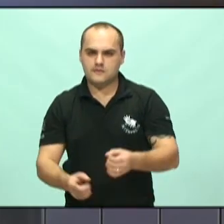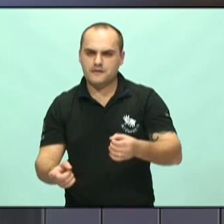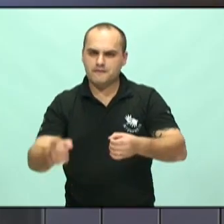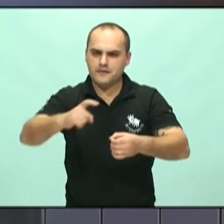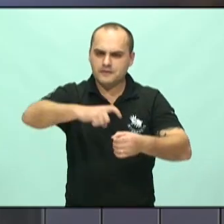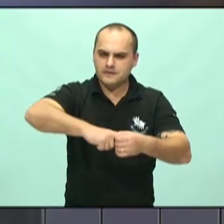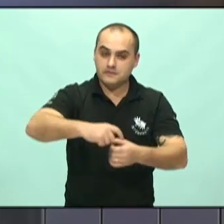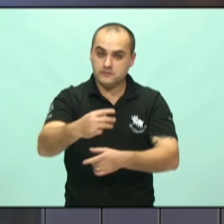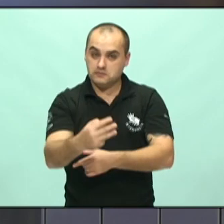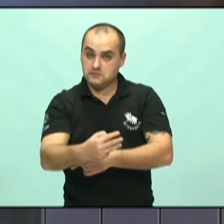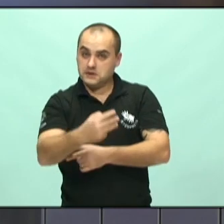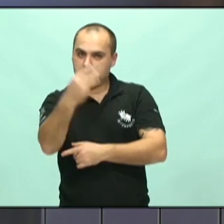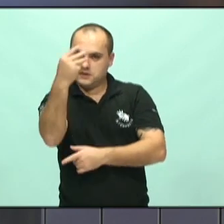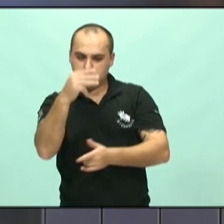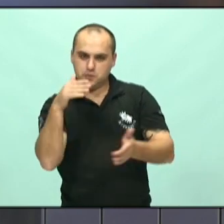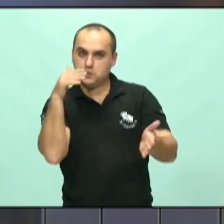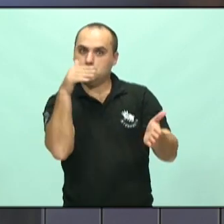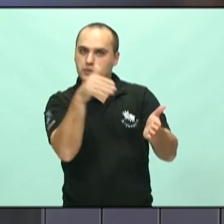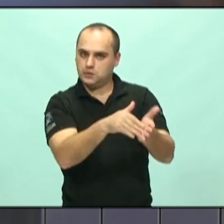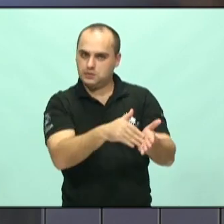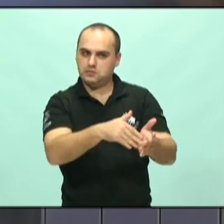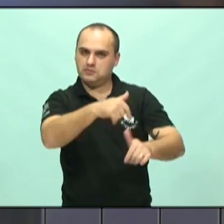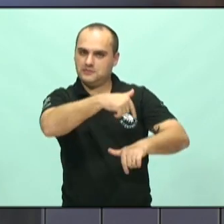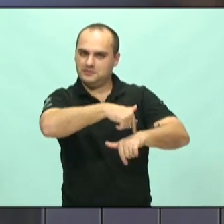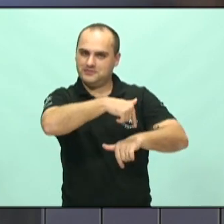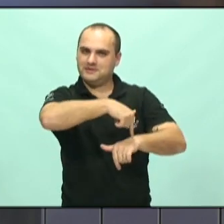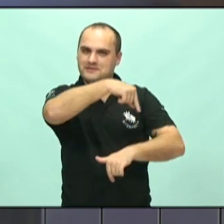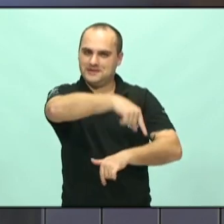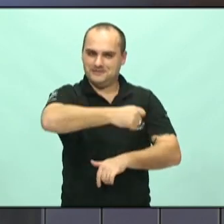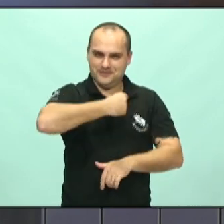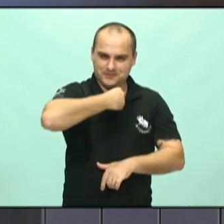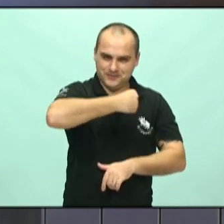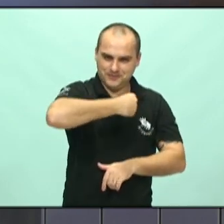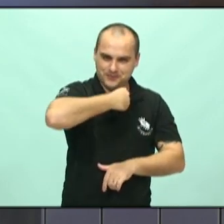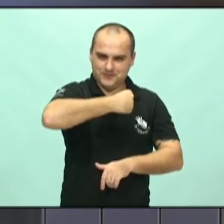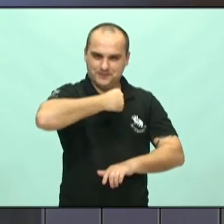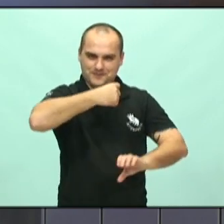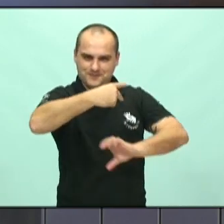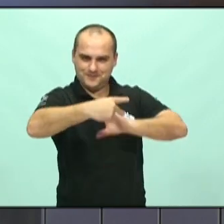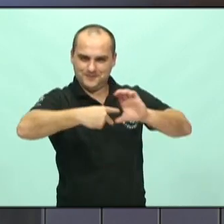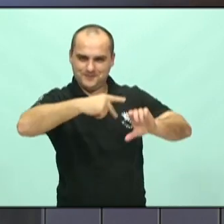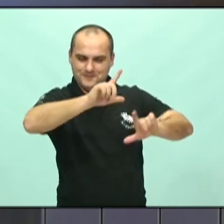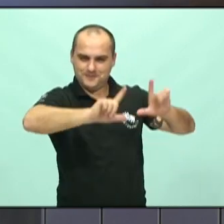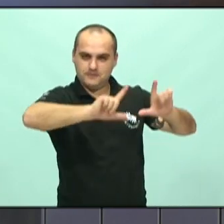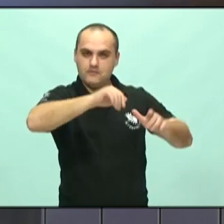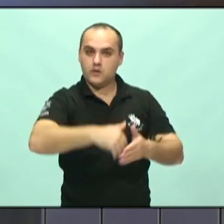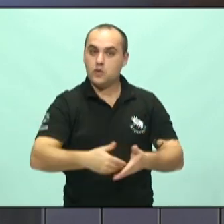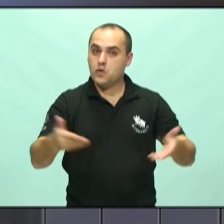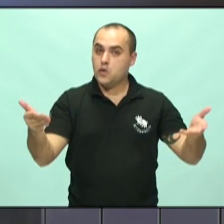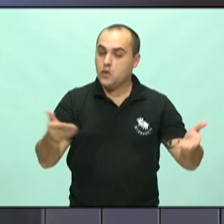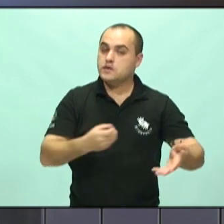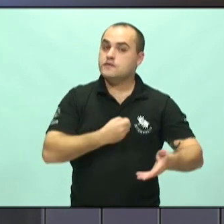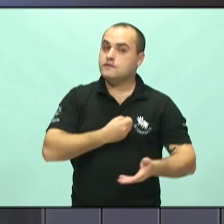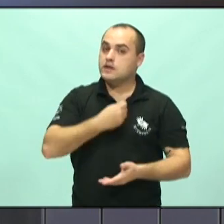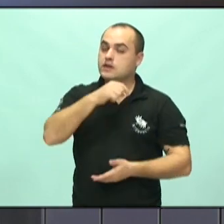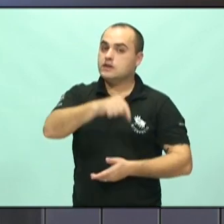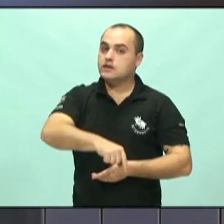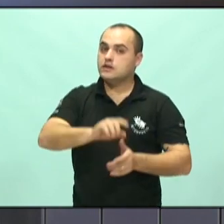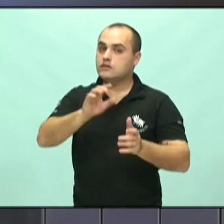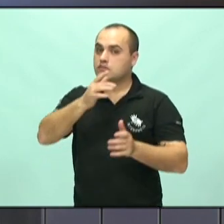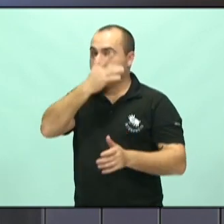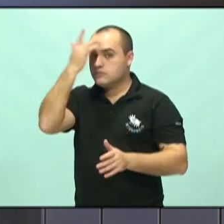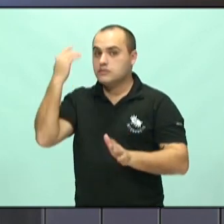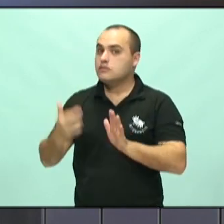Voltamos com o terceiro e último bloco do Câmara Aberta. Hoje nós recebemos as integrantes do grupo de teatro de